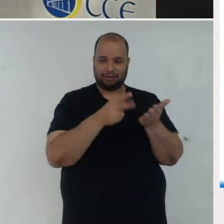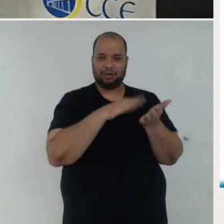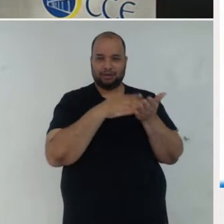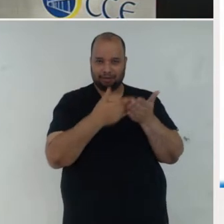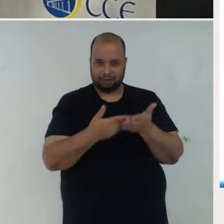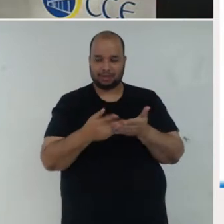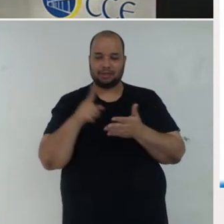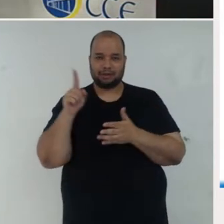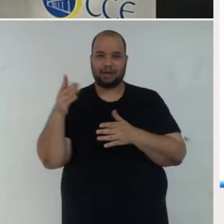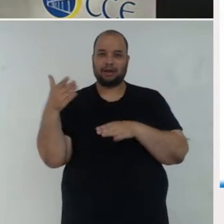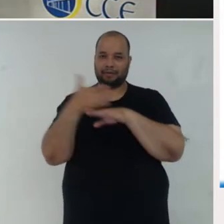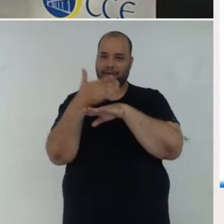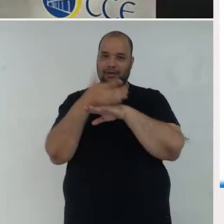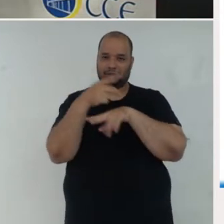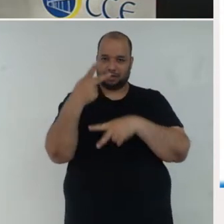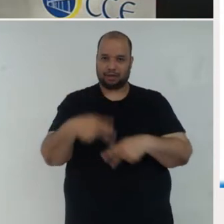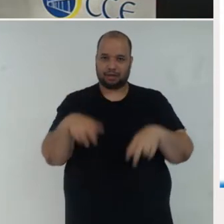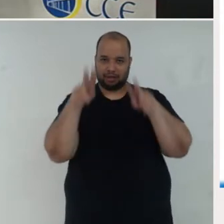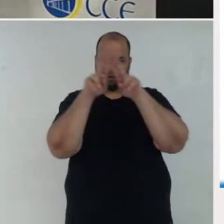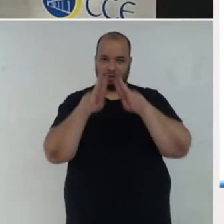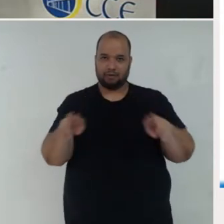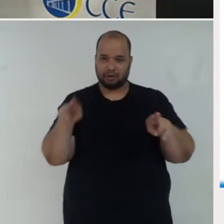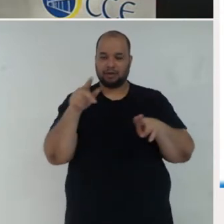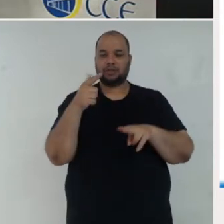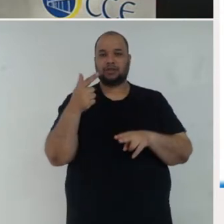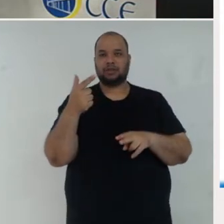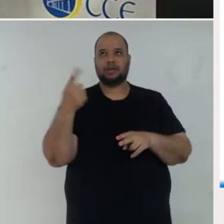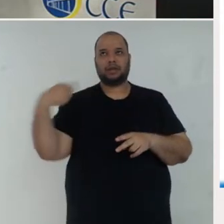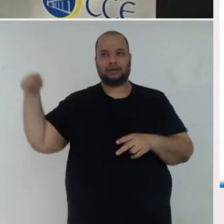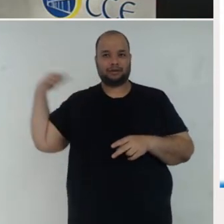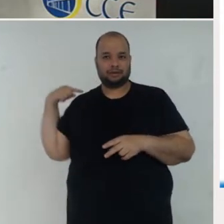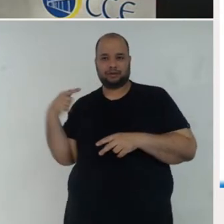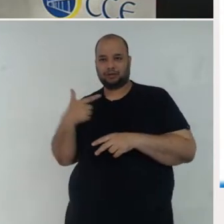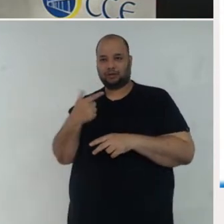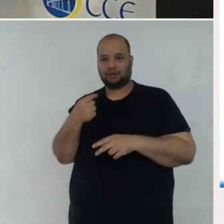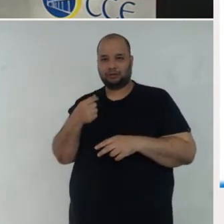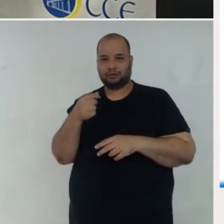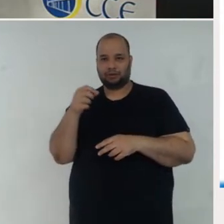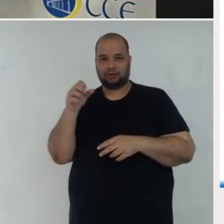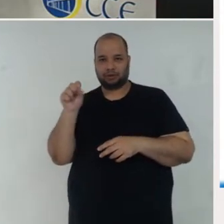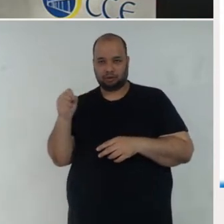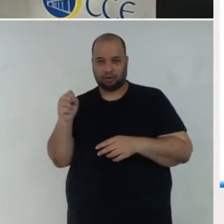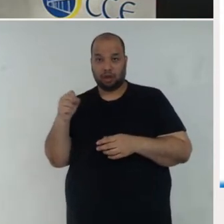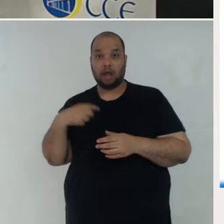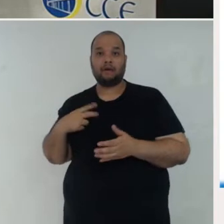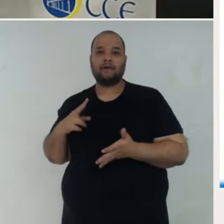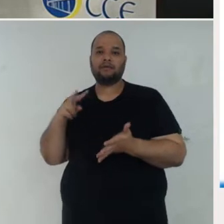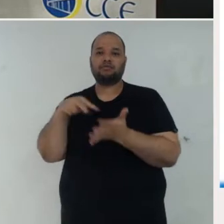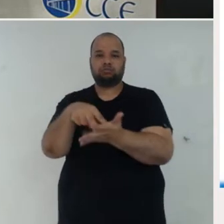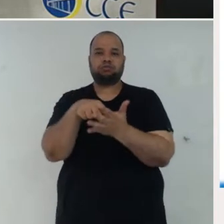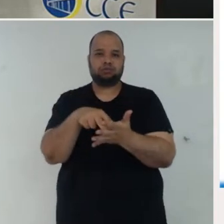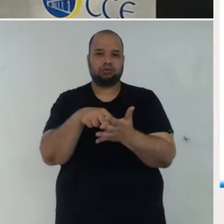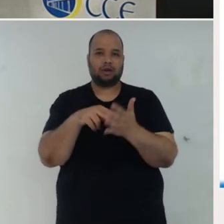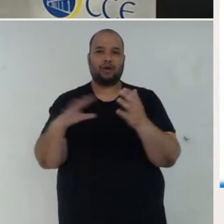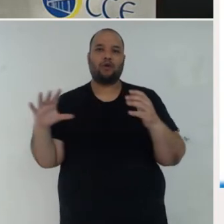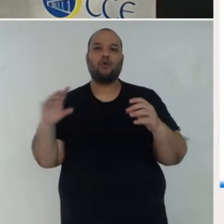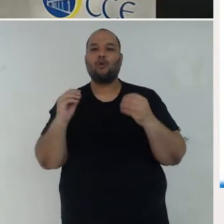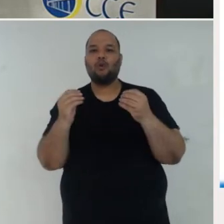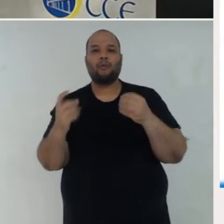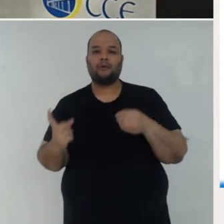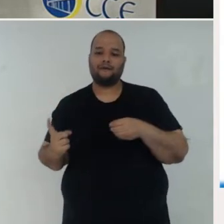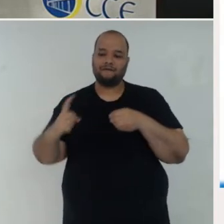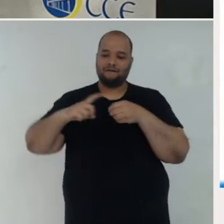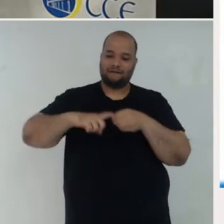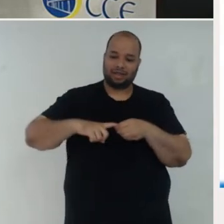Interpretação de Línguas de Sinais, aqui da UFSC, em 2008, e ela vai falar sobre a afirmação, sobre a filiação